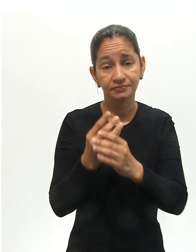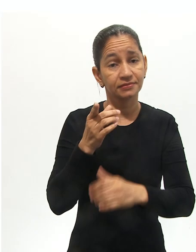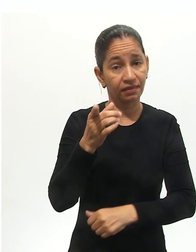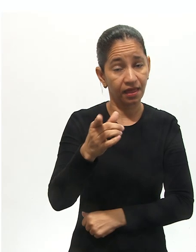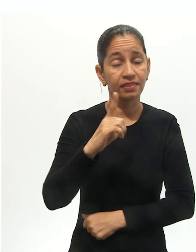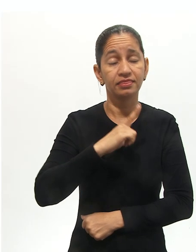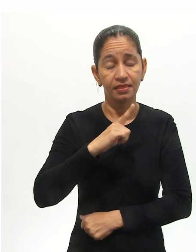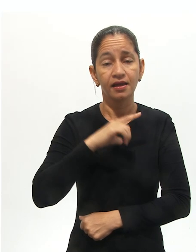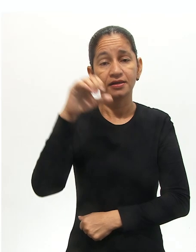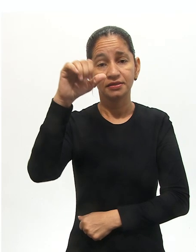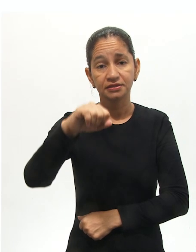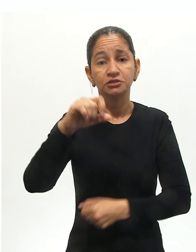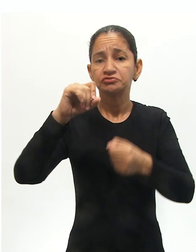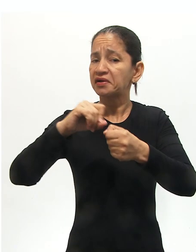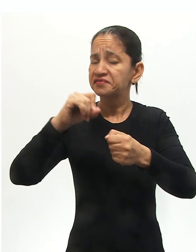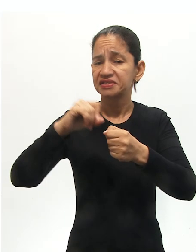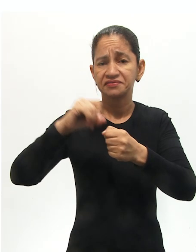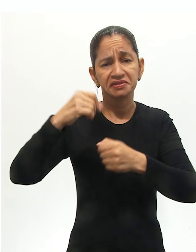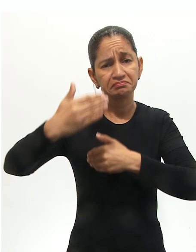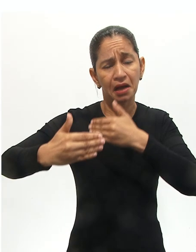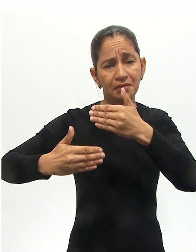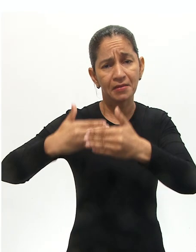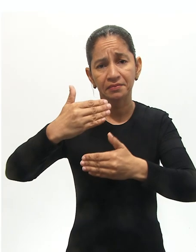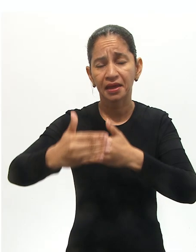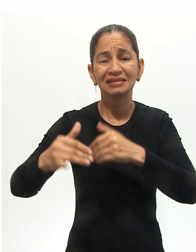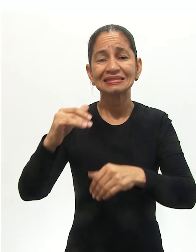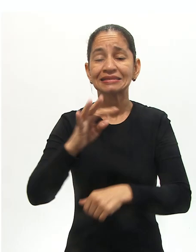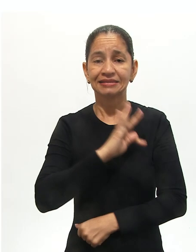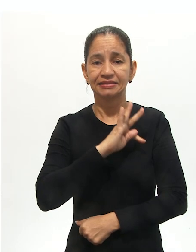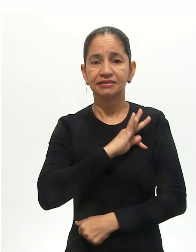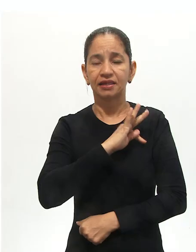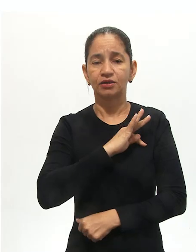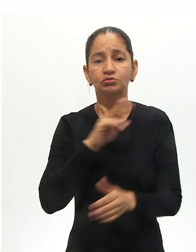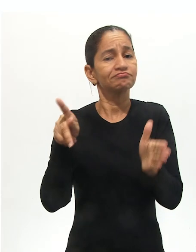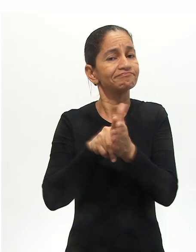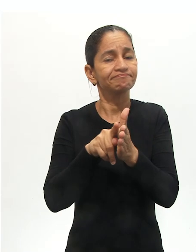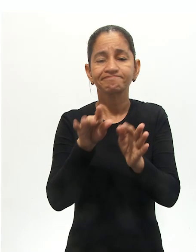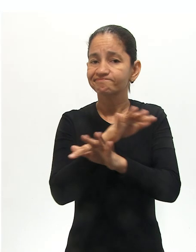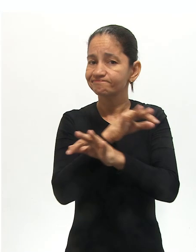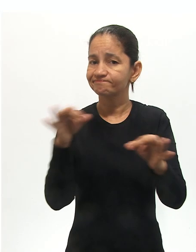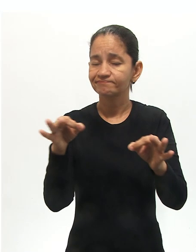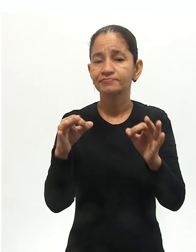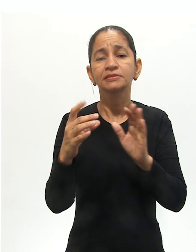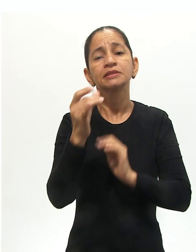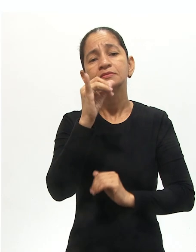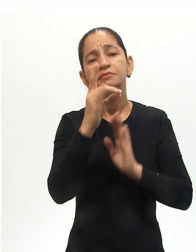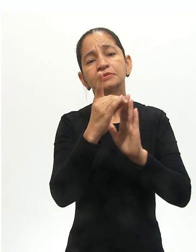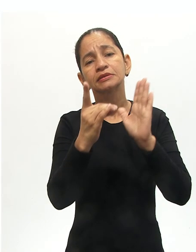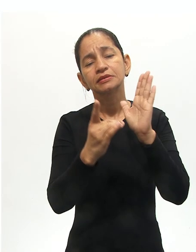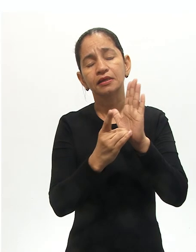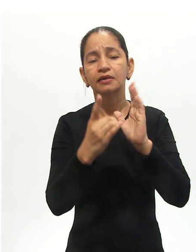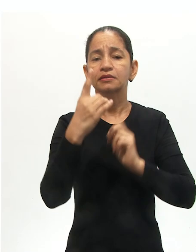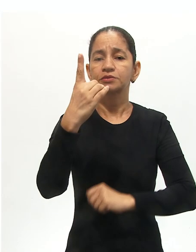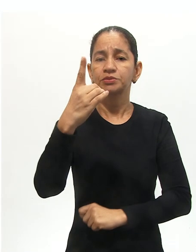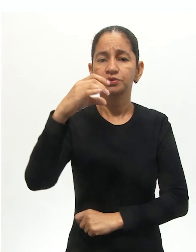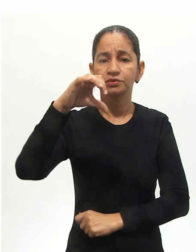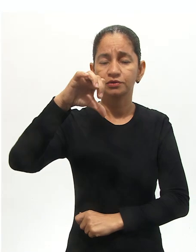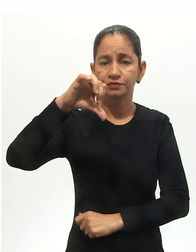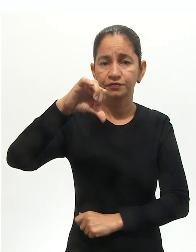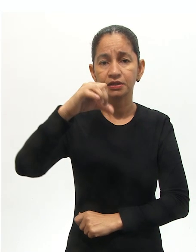pedagógica, que é uma concepção produtivista e tecnicista, no final da década de